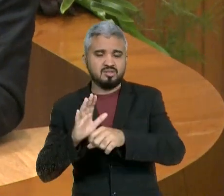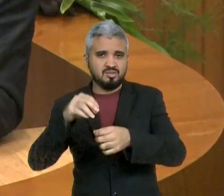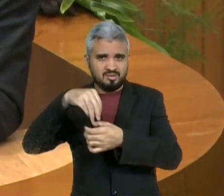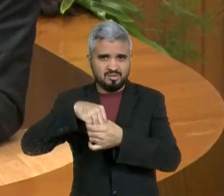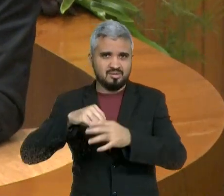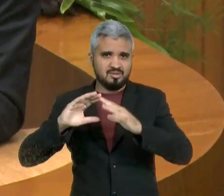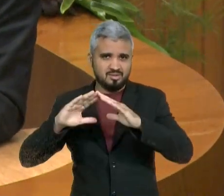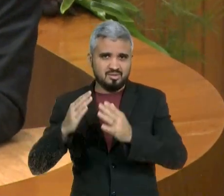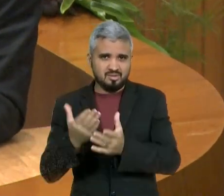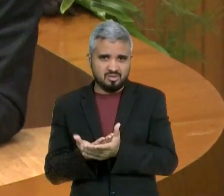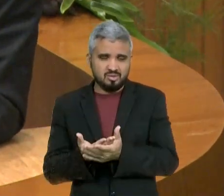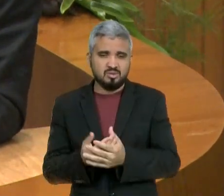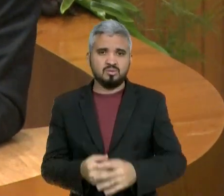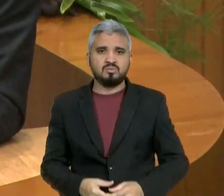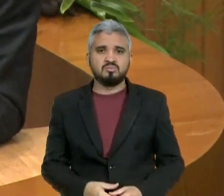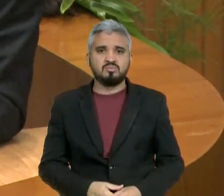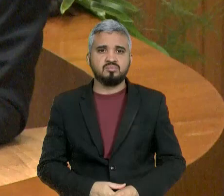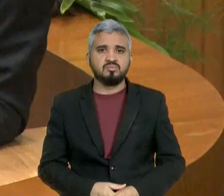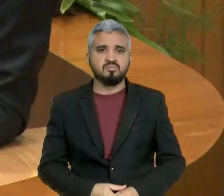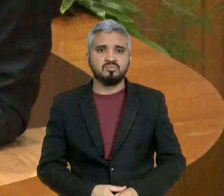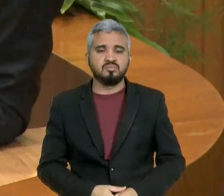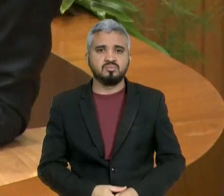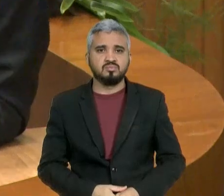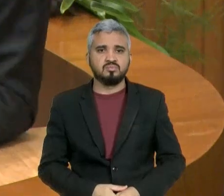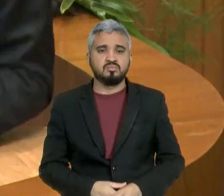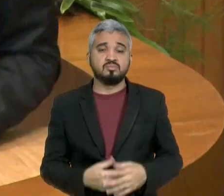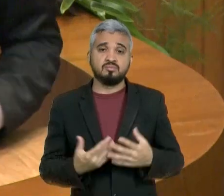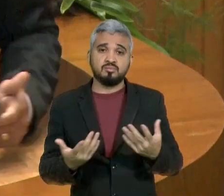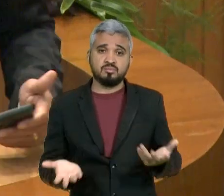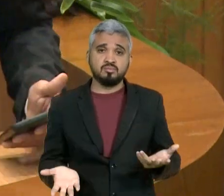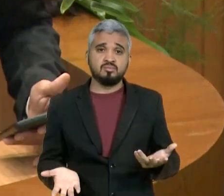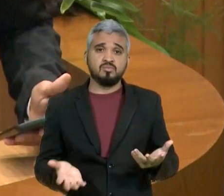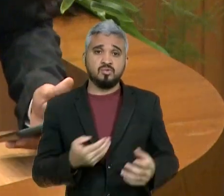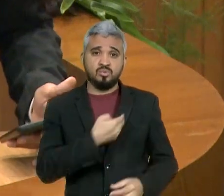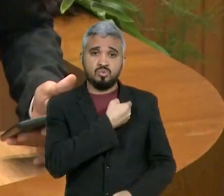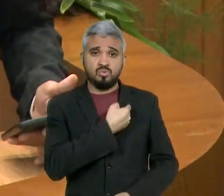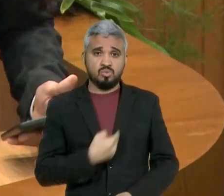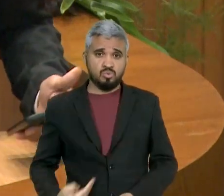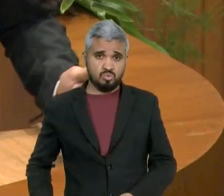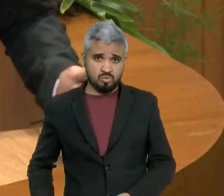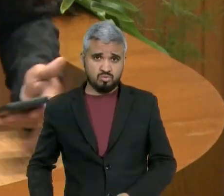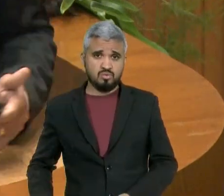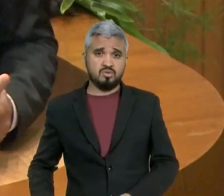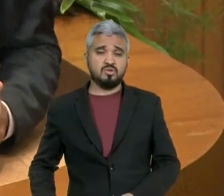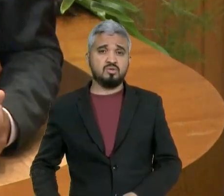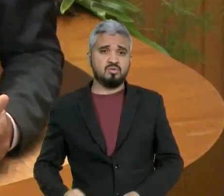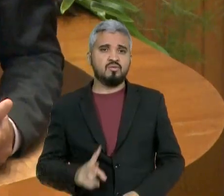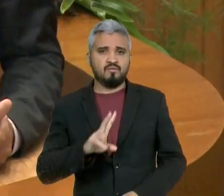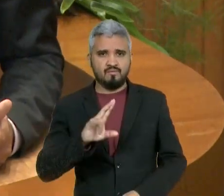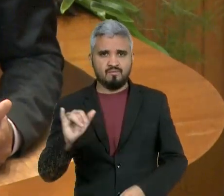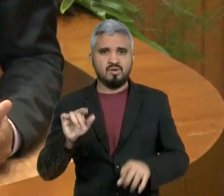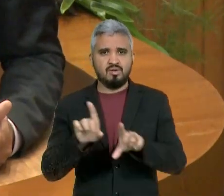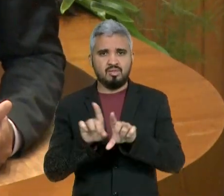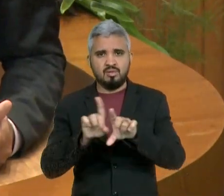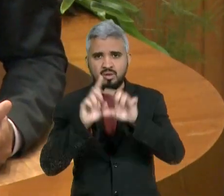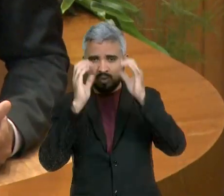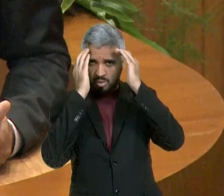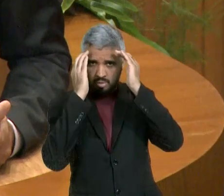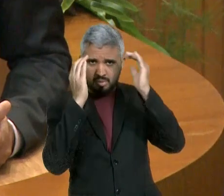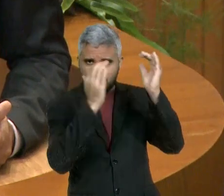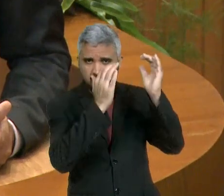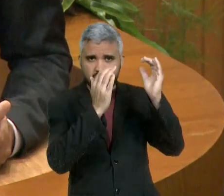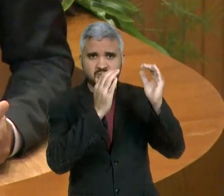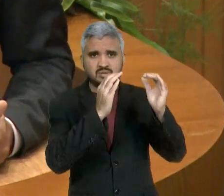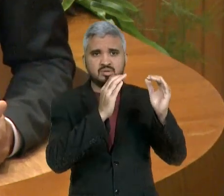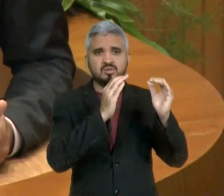que será uma referência no Brasil. E assim o governo vai atender o Plano Nacional de Educação, que